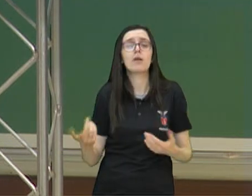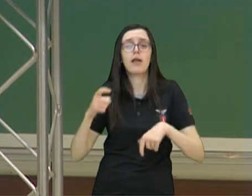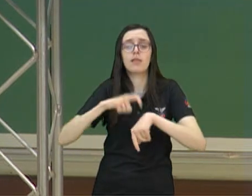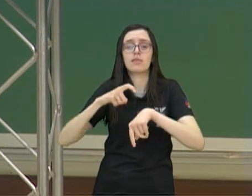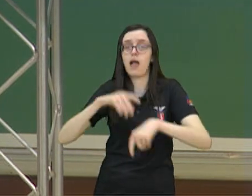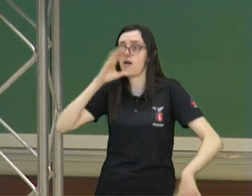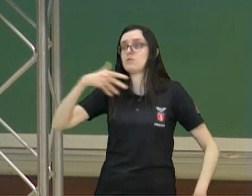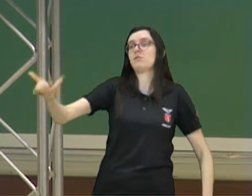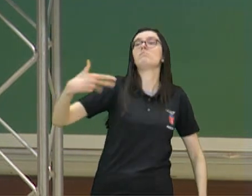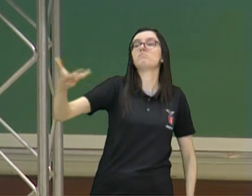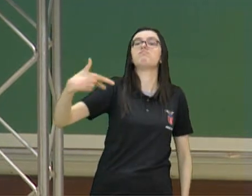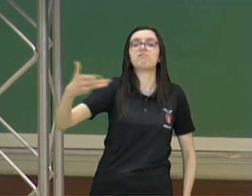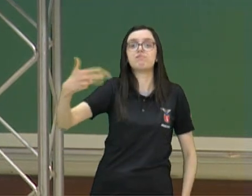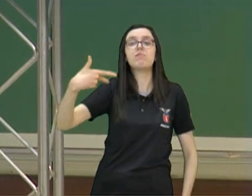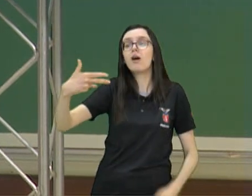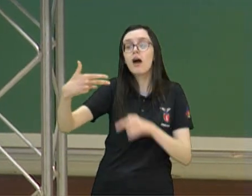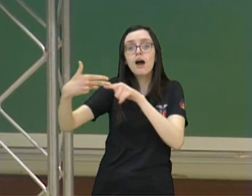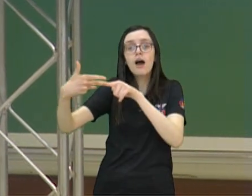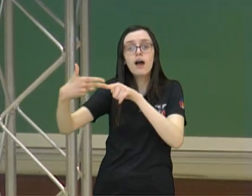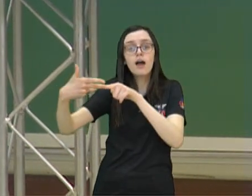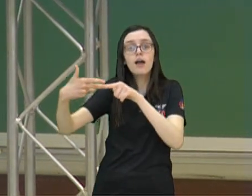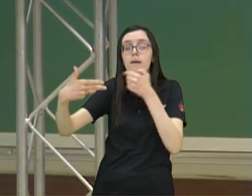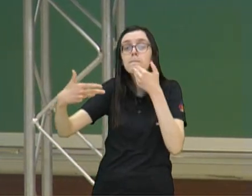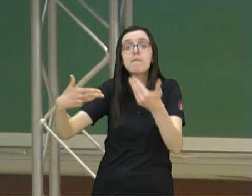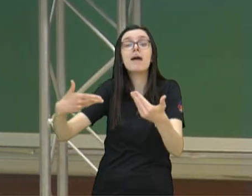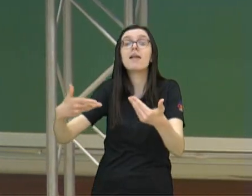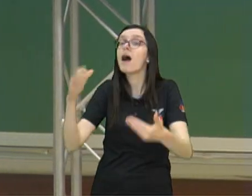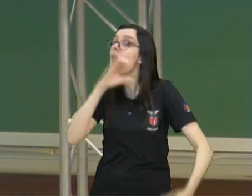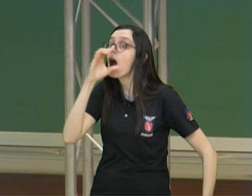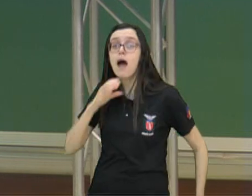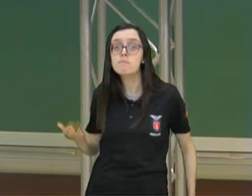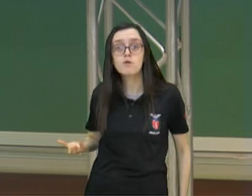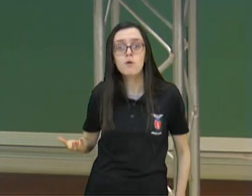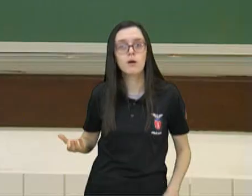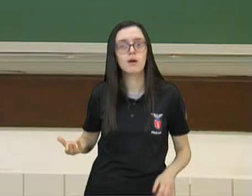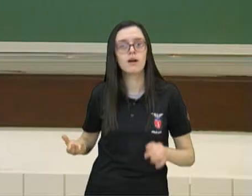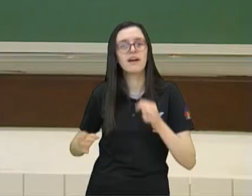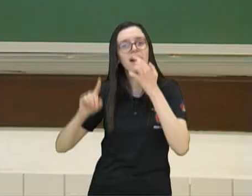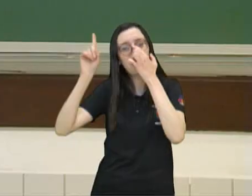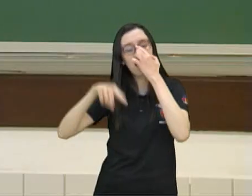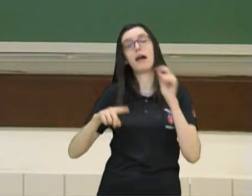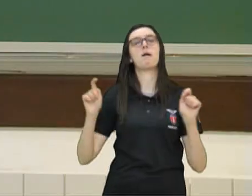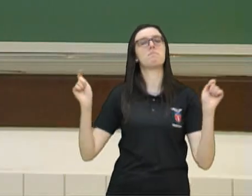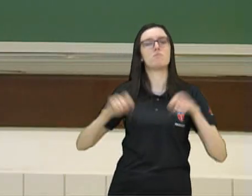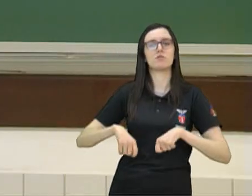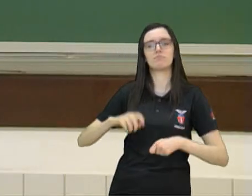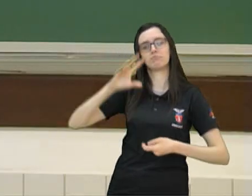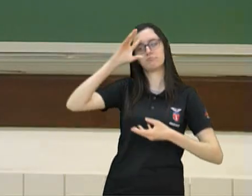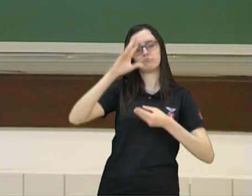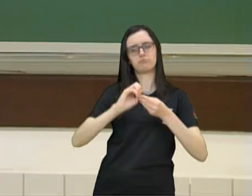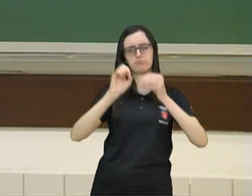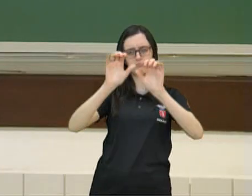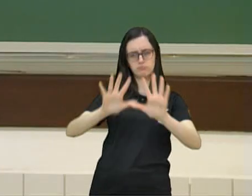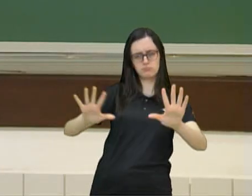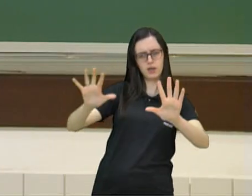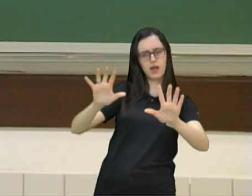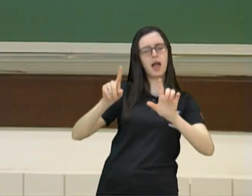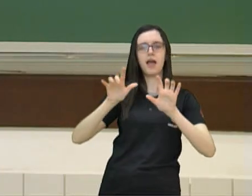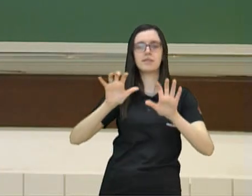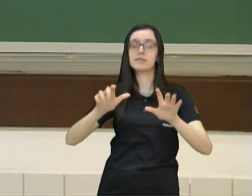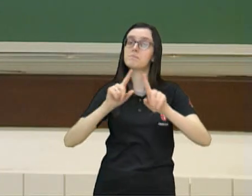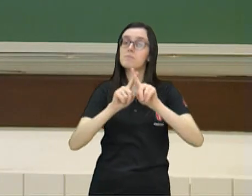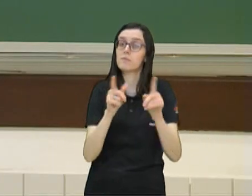tempo acelera e pede pressa. Essa é uma das possibilidades de interpretação que nós temos.